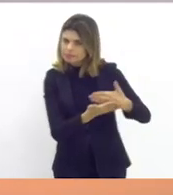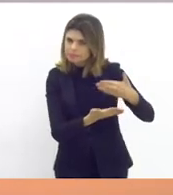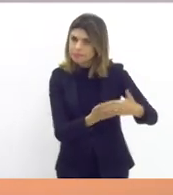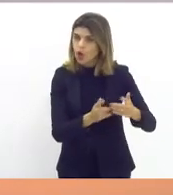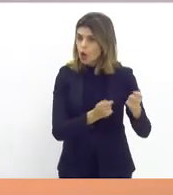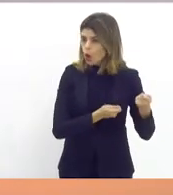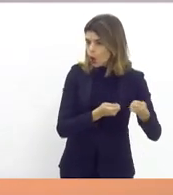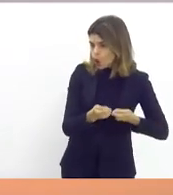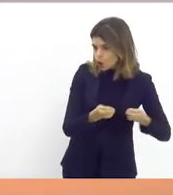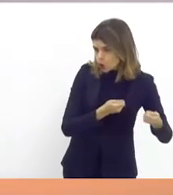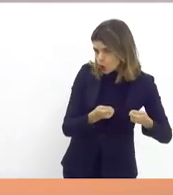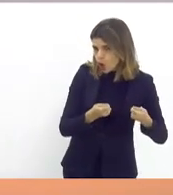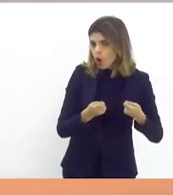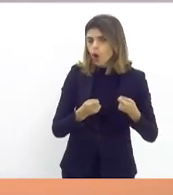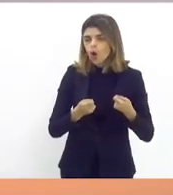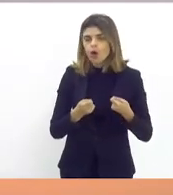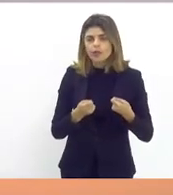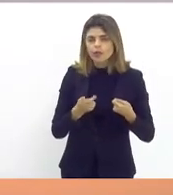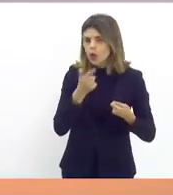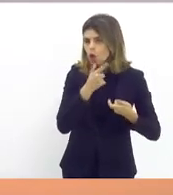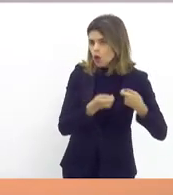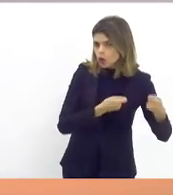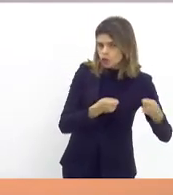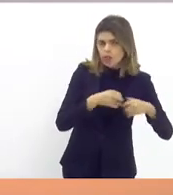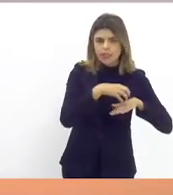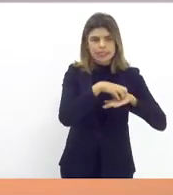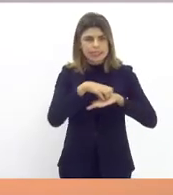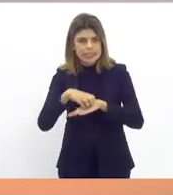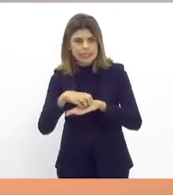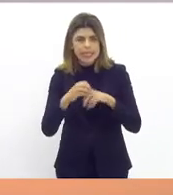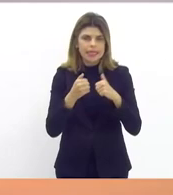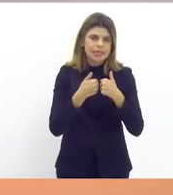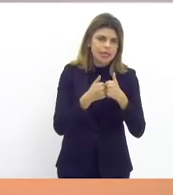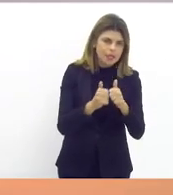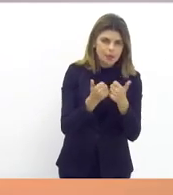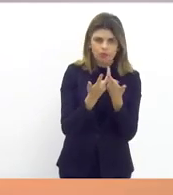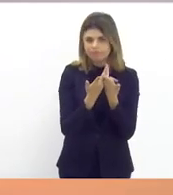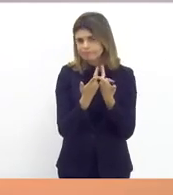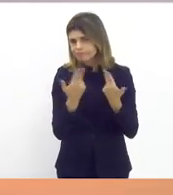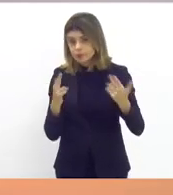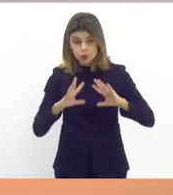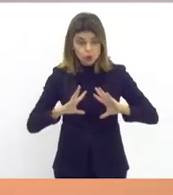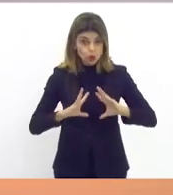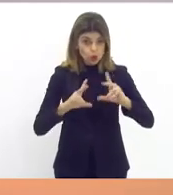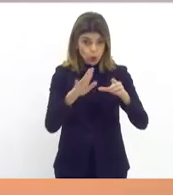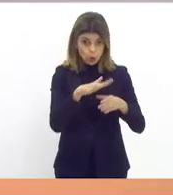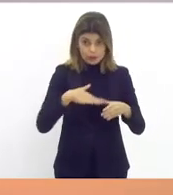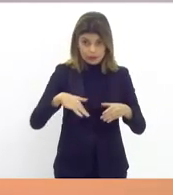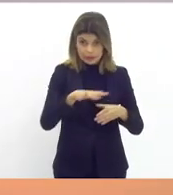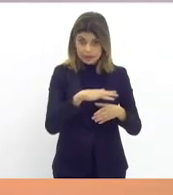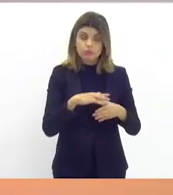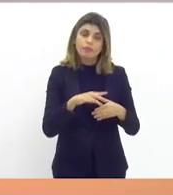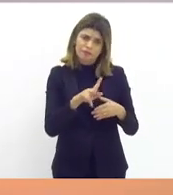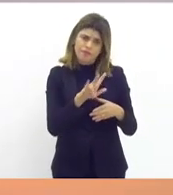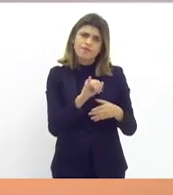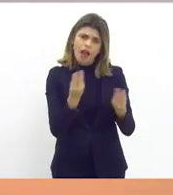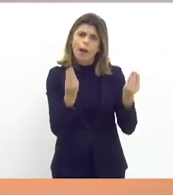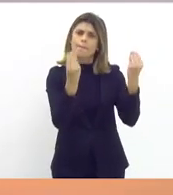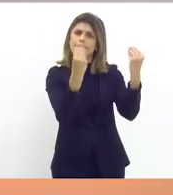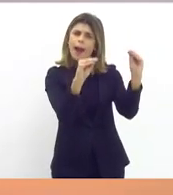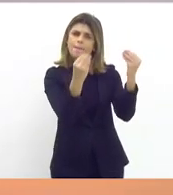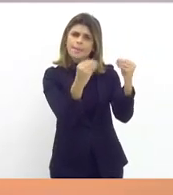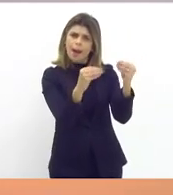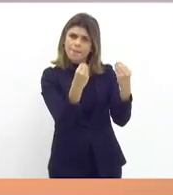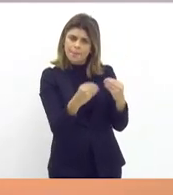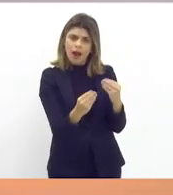de aquela controle de transporte feito pelas empresas, não sei o quê. Toda essa parte eletronicamente vai estar